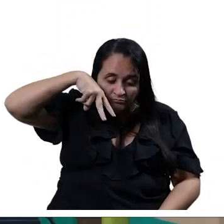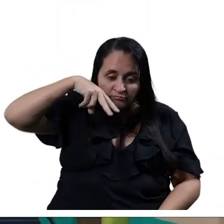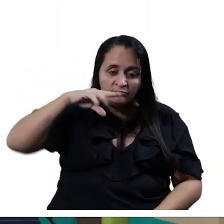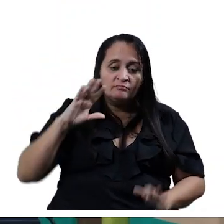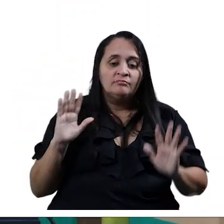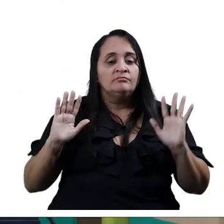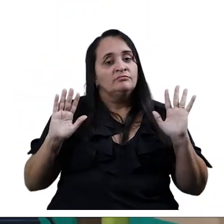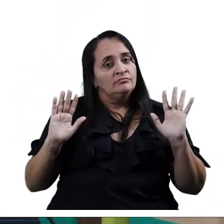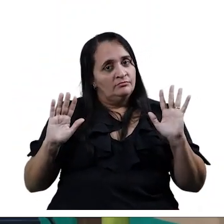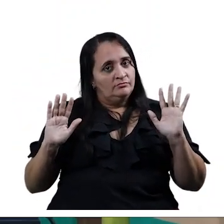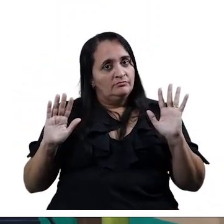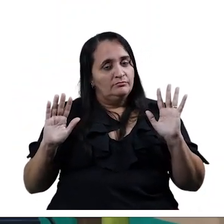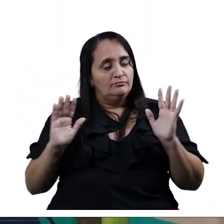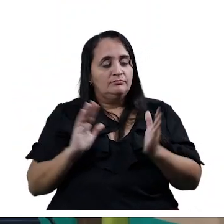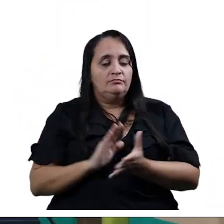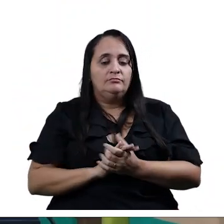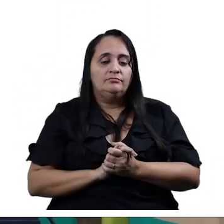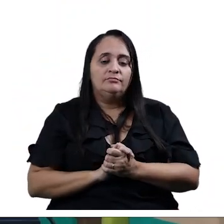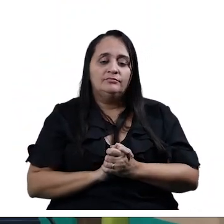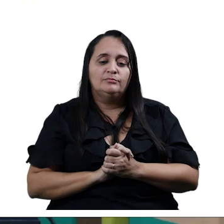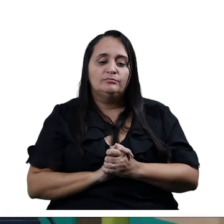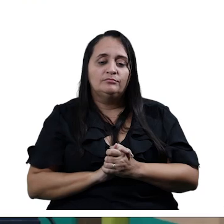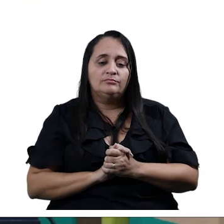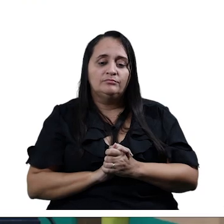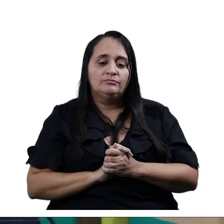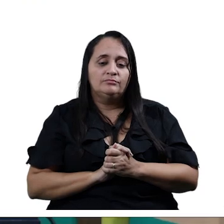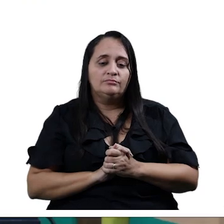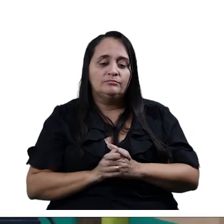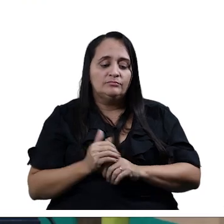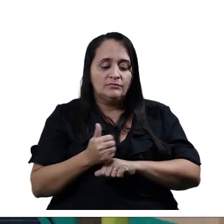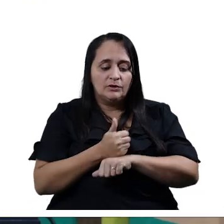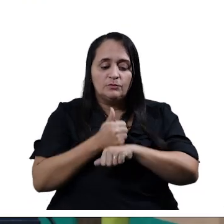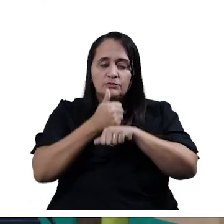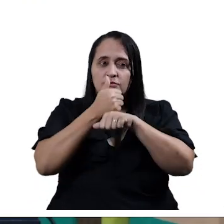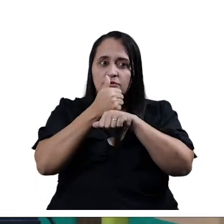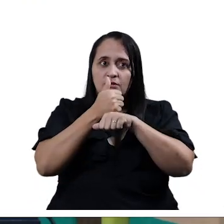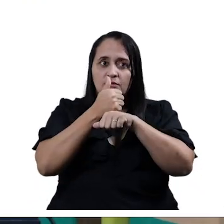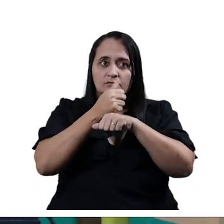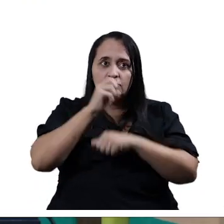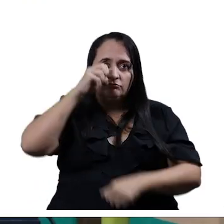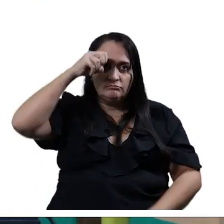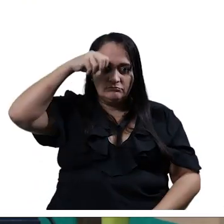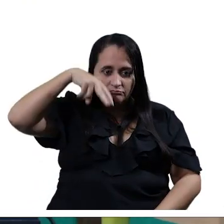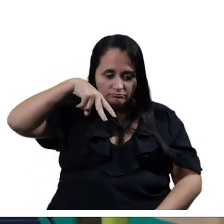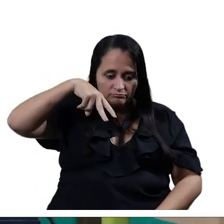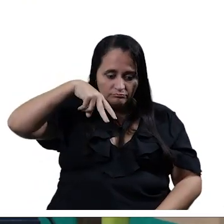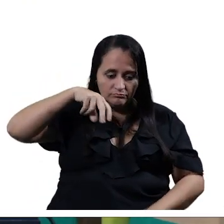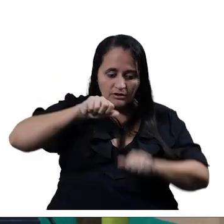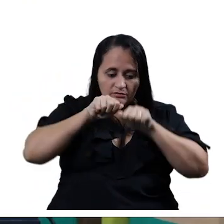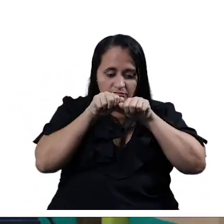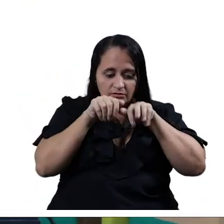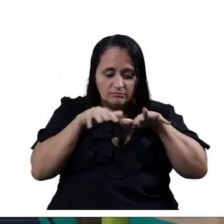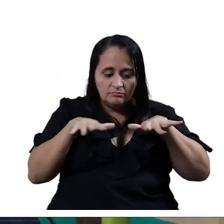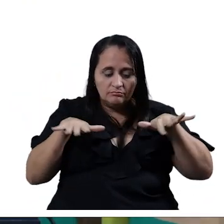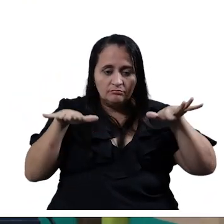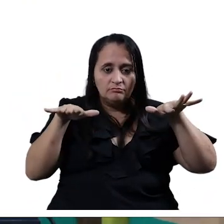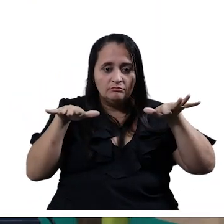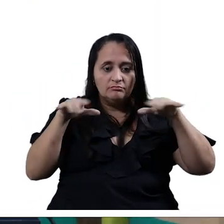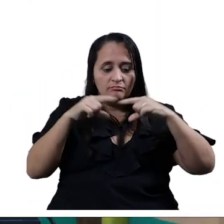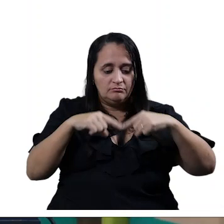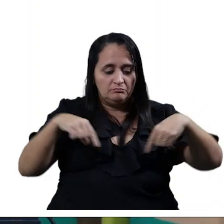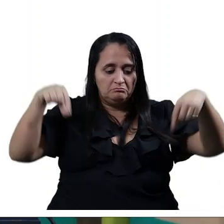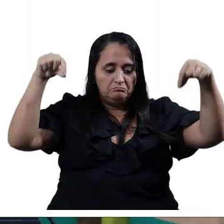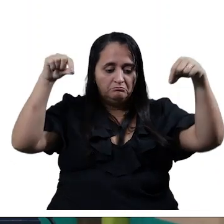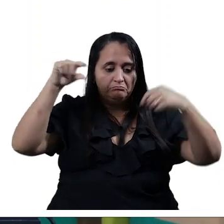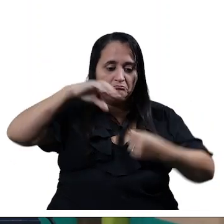vamos dizer que é o centro e aqui ele vai irradiando para os lados. Então, observe, eu acredito